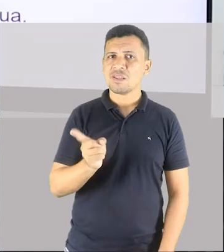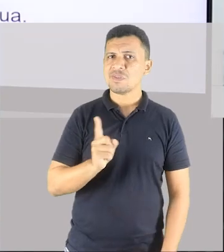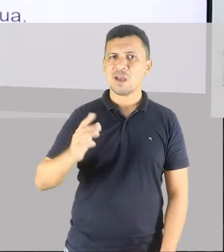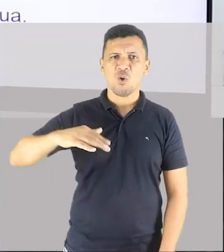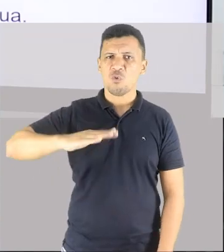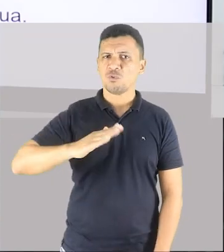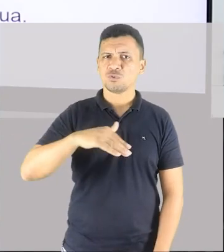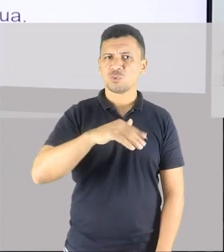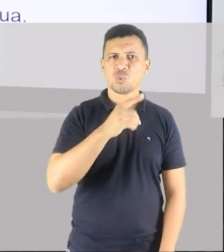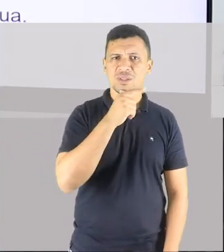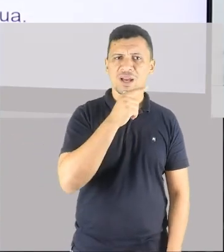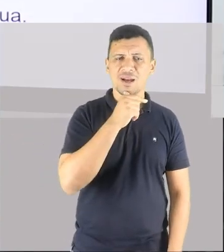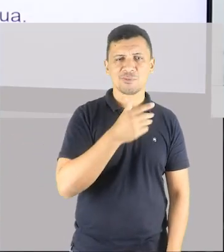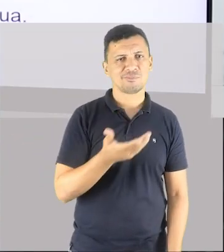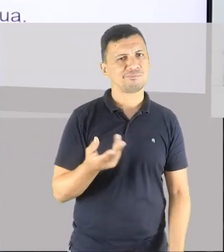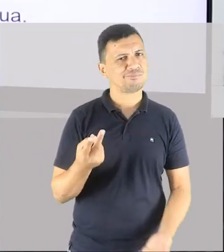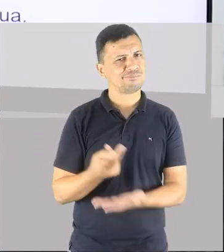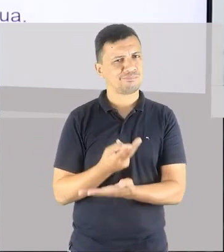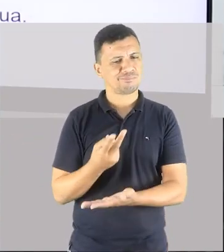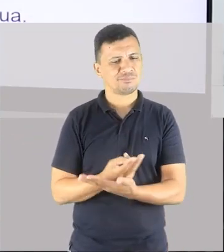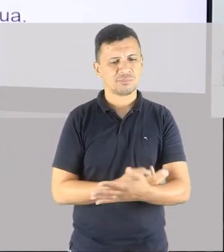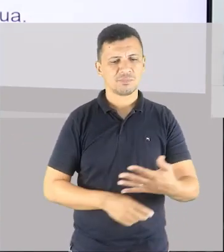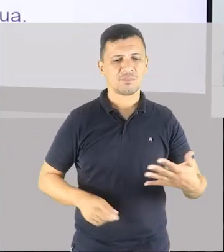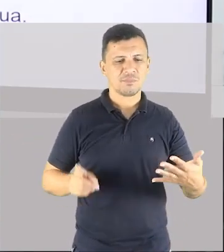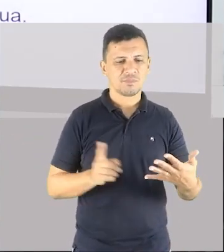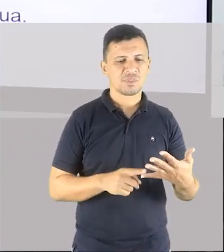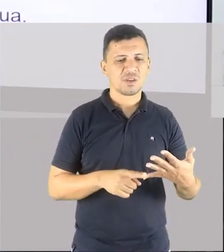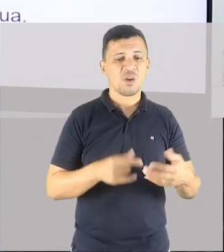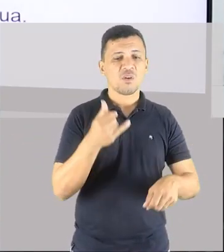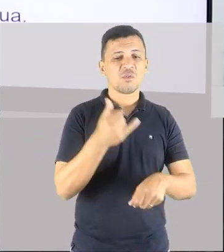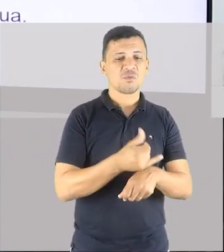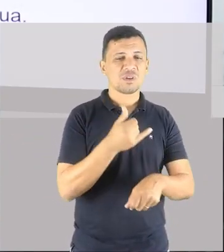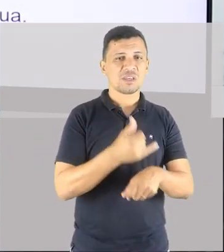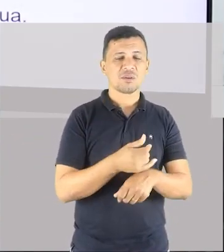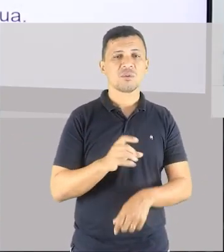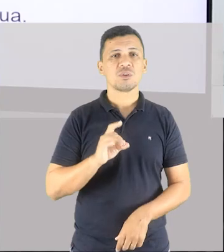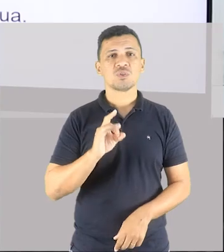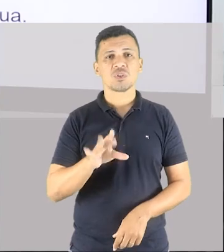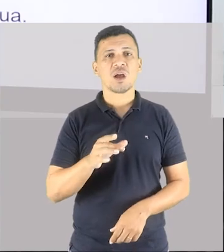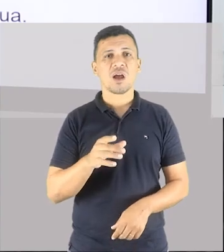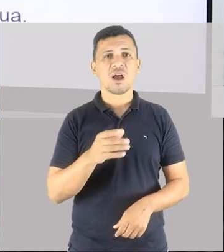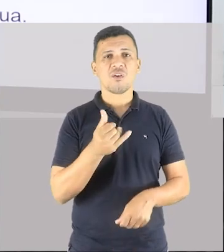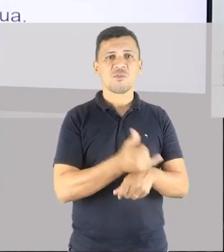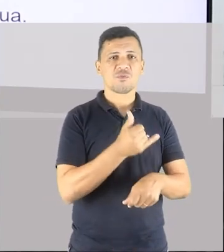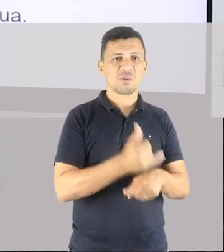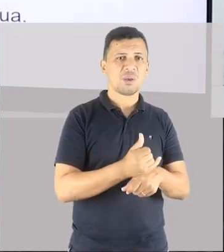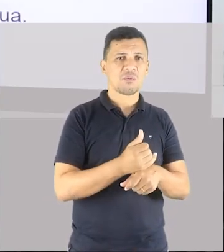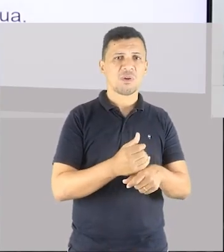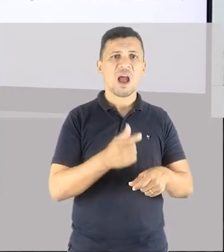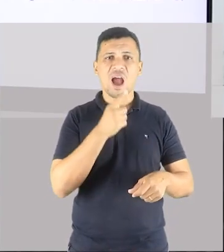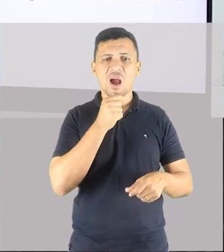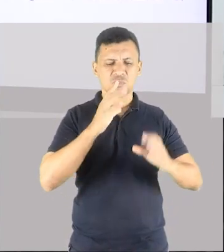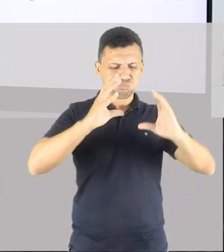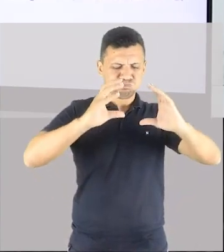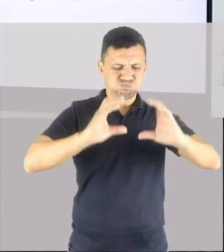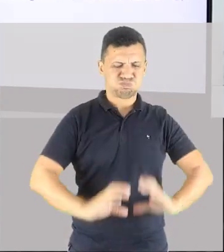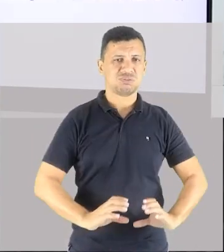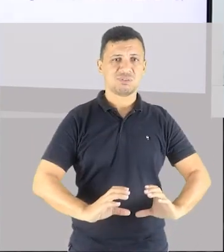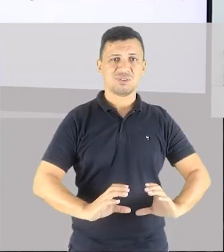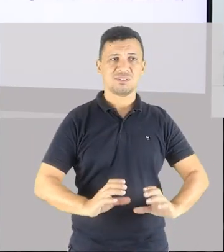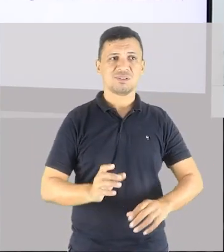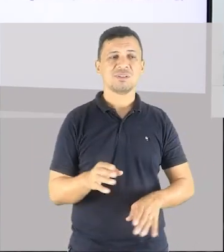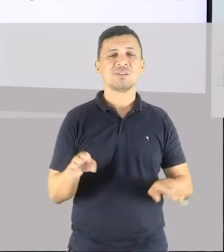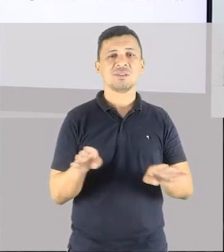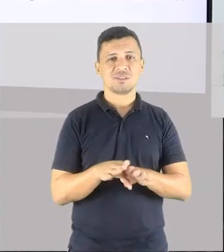flutua na água. O bloco de gelo flutua na água. O bloco de ferro afunda somente na água. Não, ele afunda no